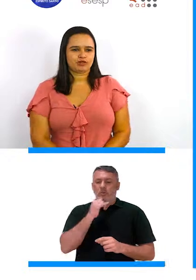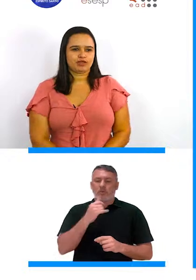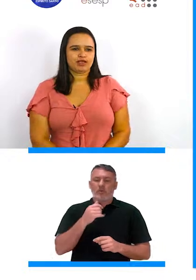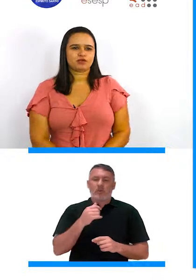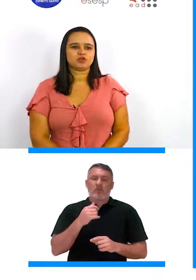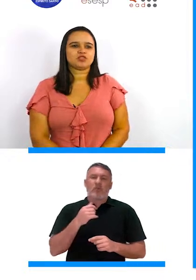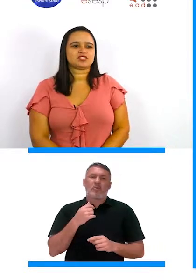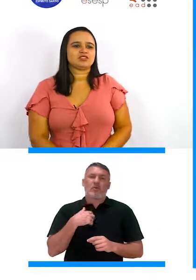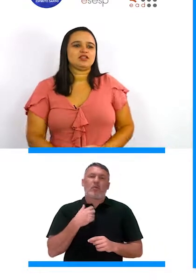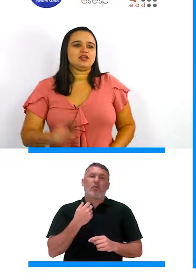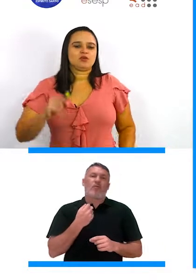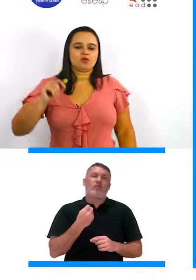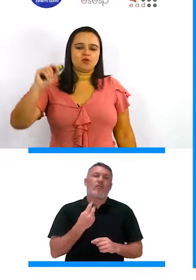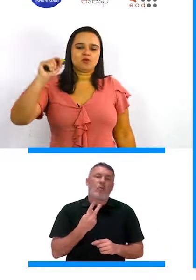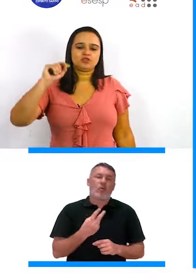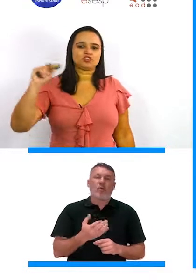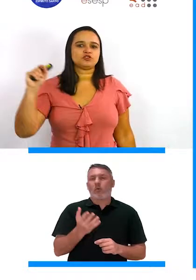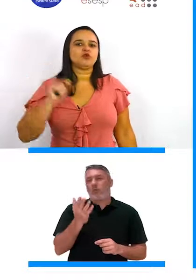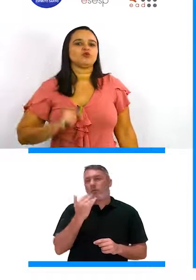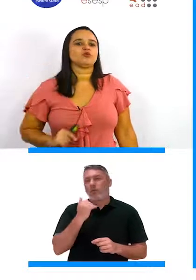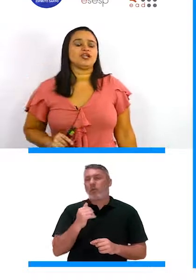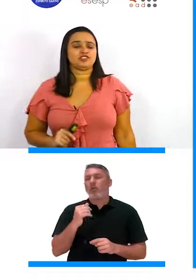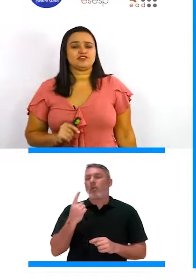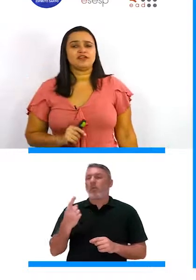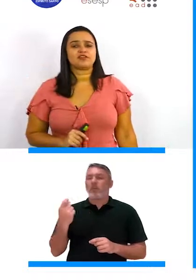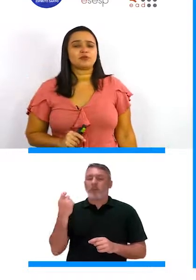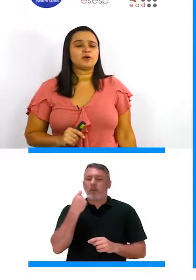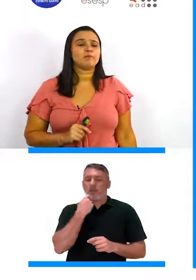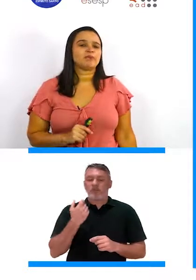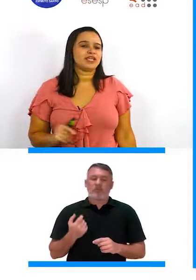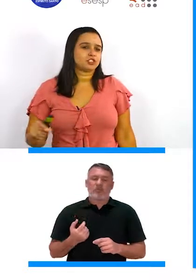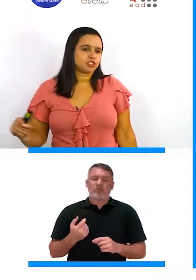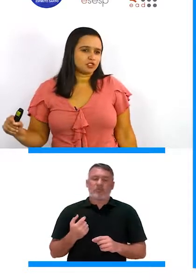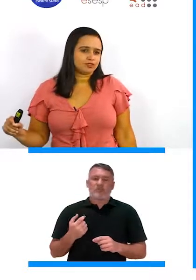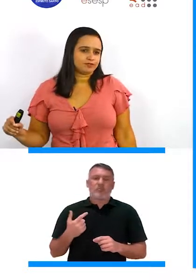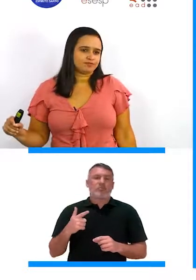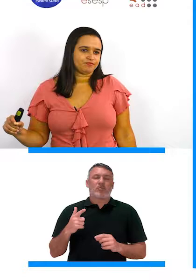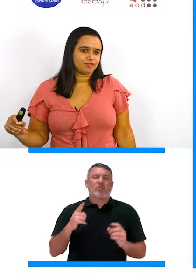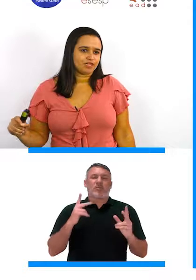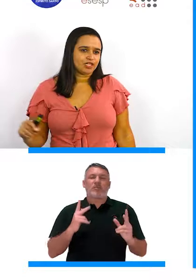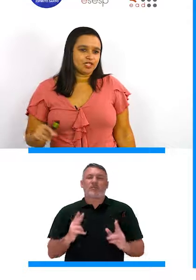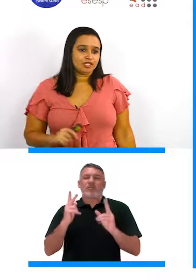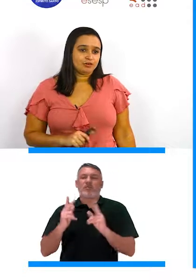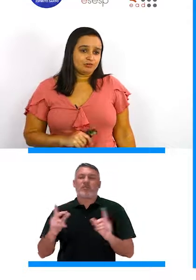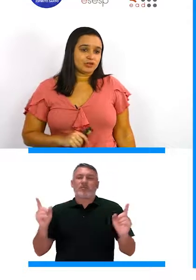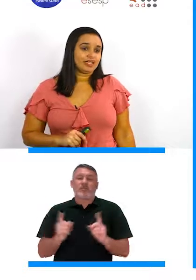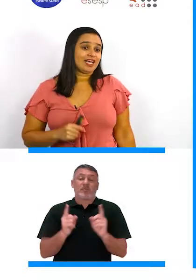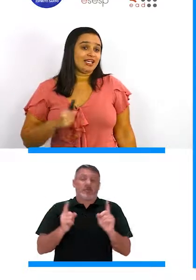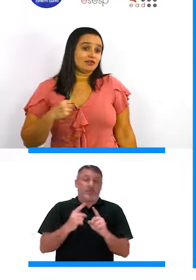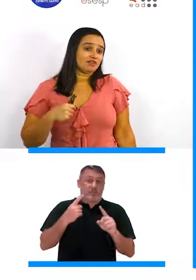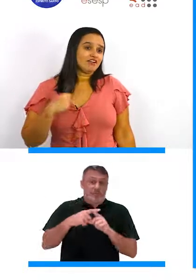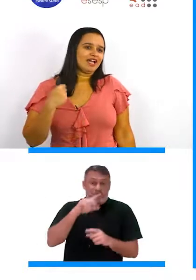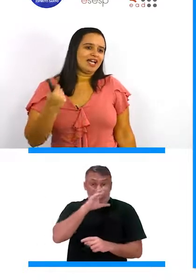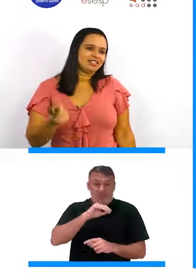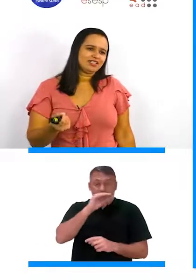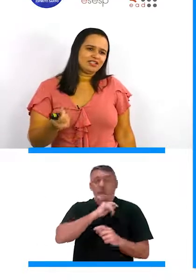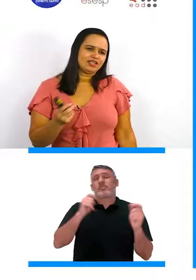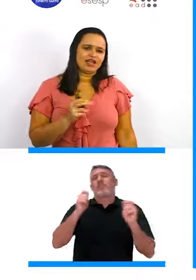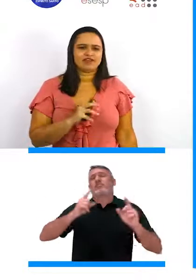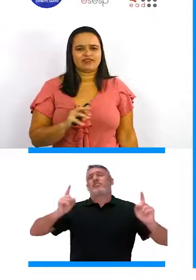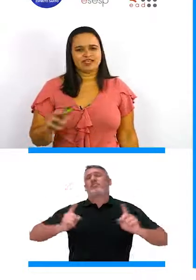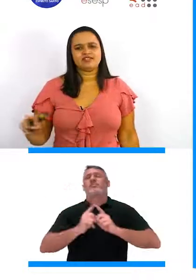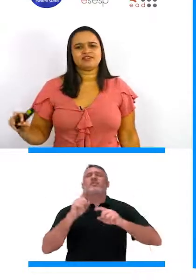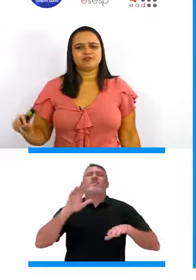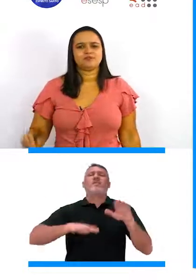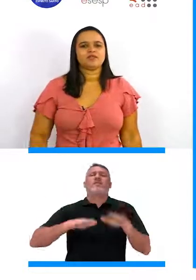peixe, né? Com o ditongo. A gente fala vou comer um peixe. Porque na língua falada